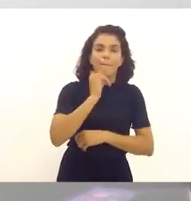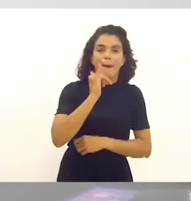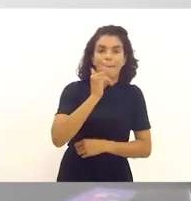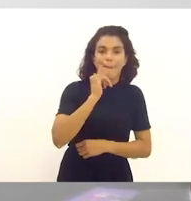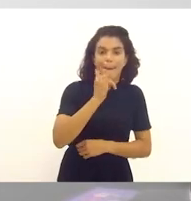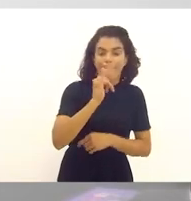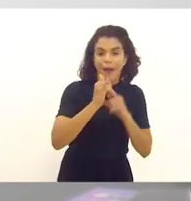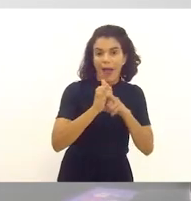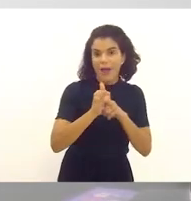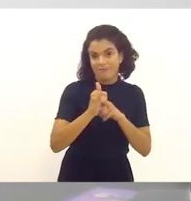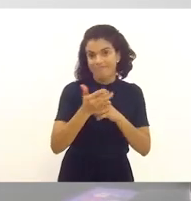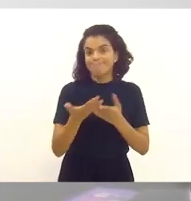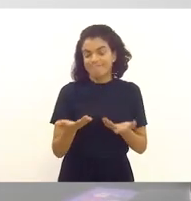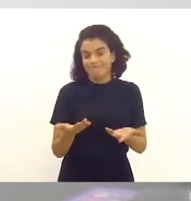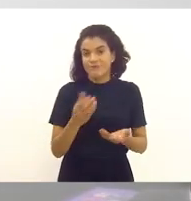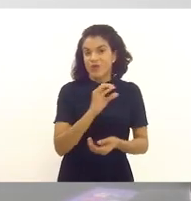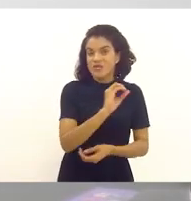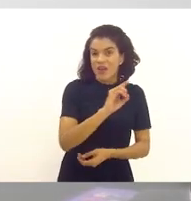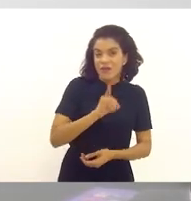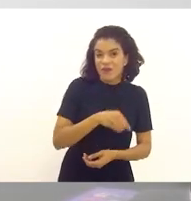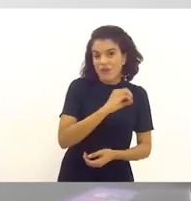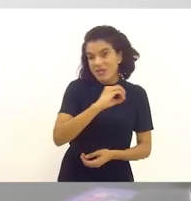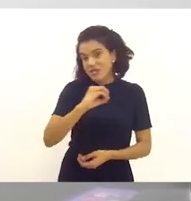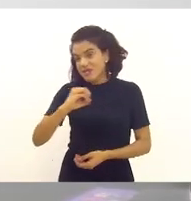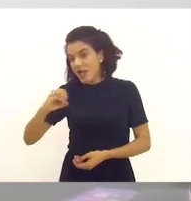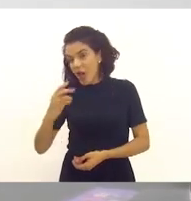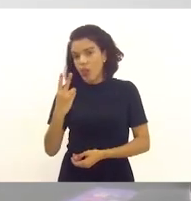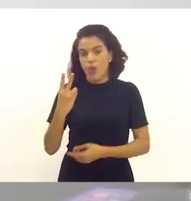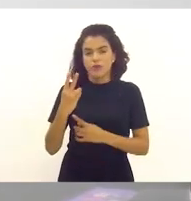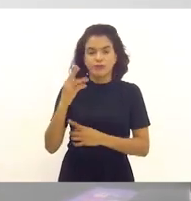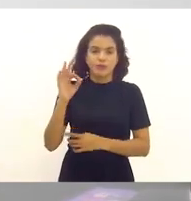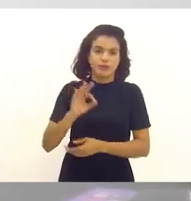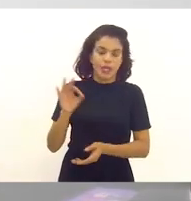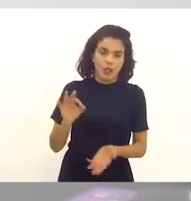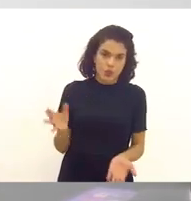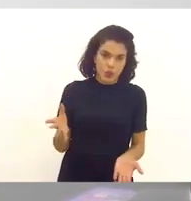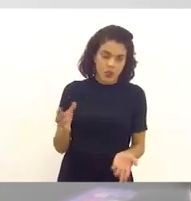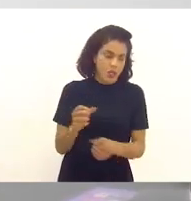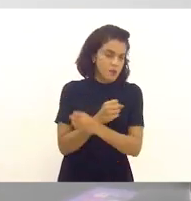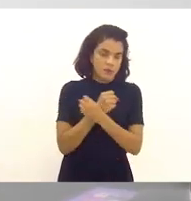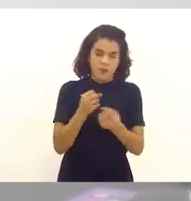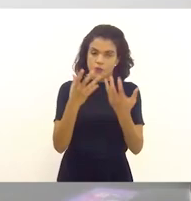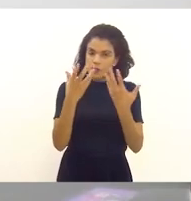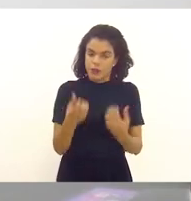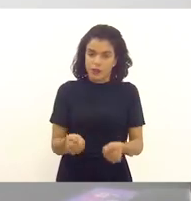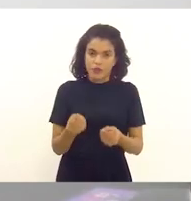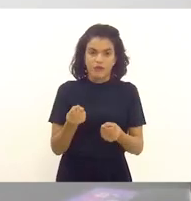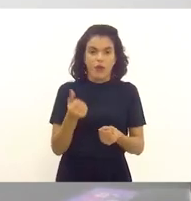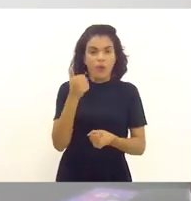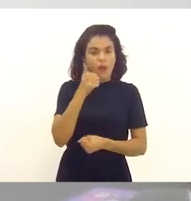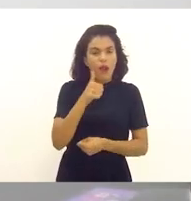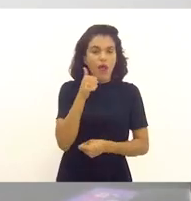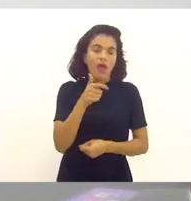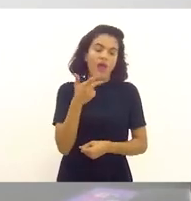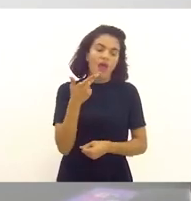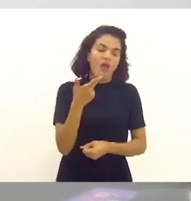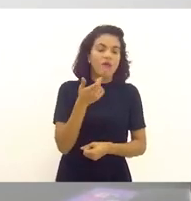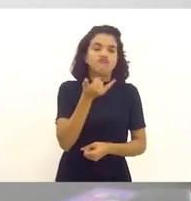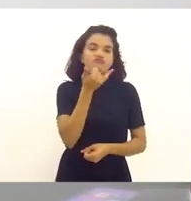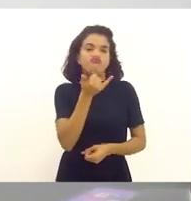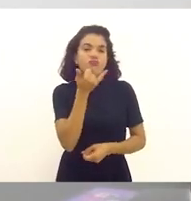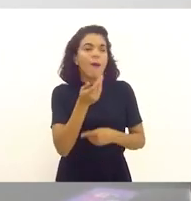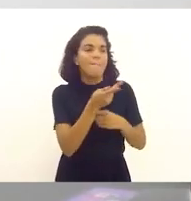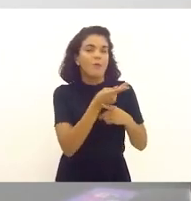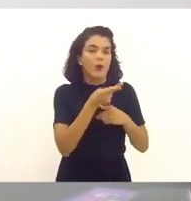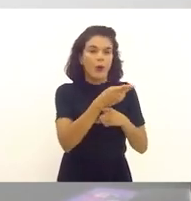então é inadmissível que falem que as mulheres estão procurando as